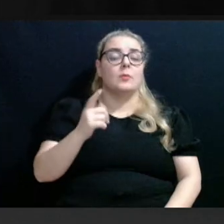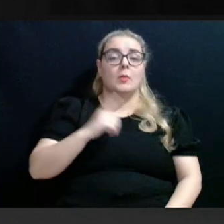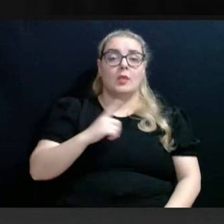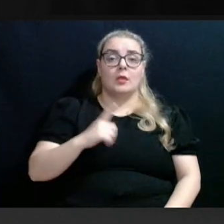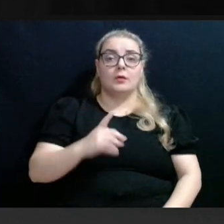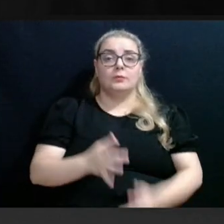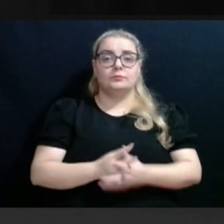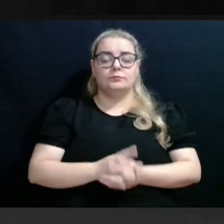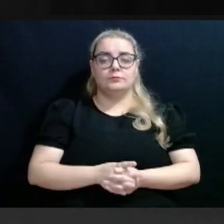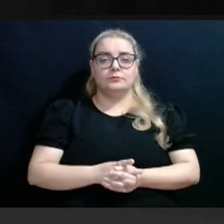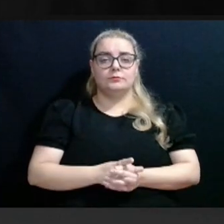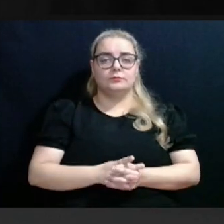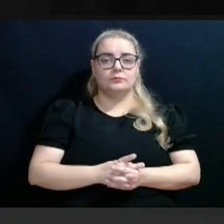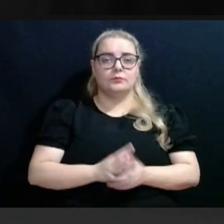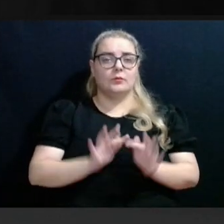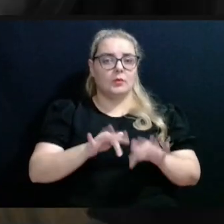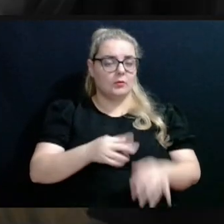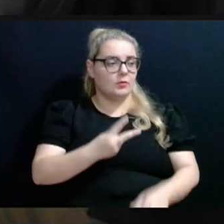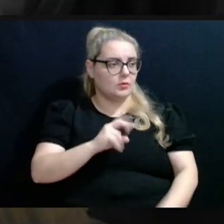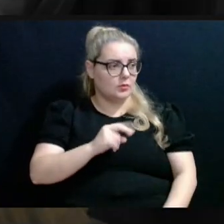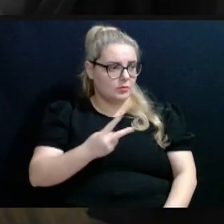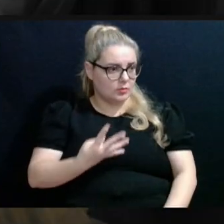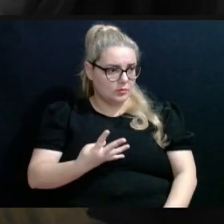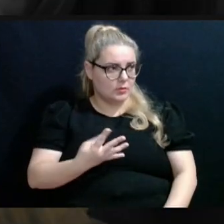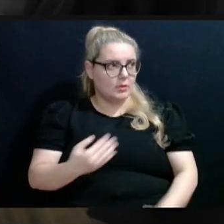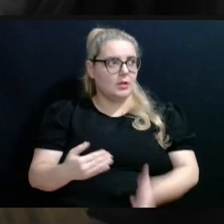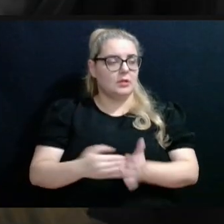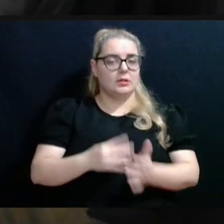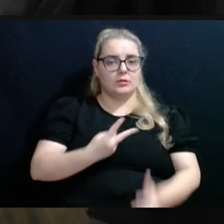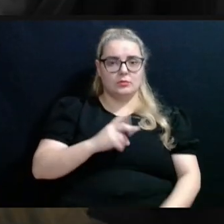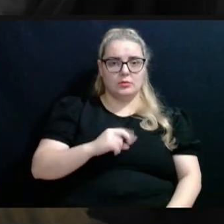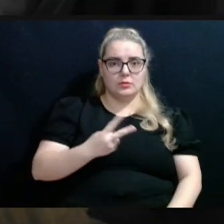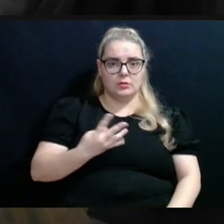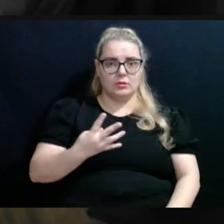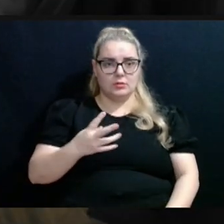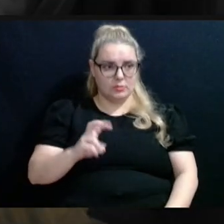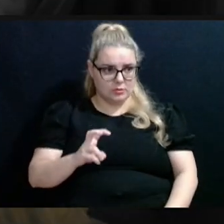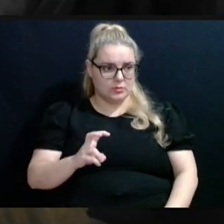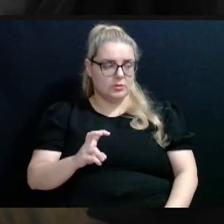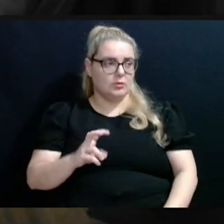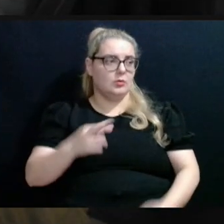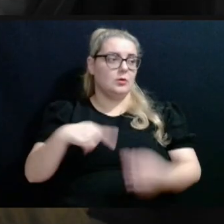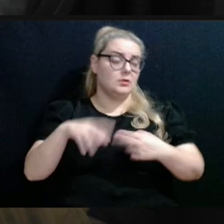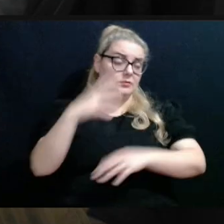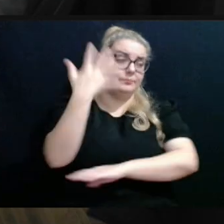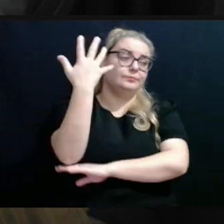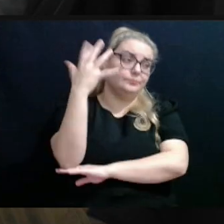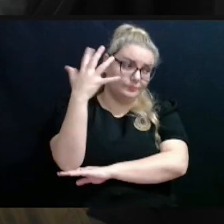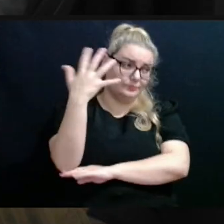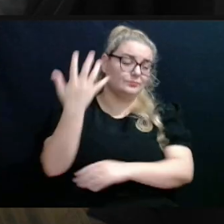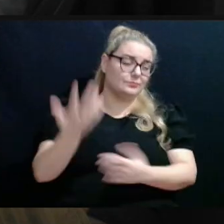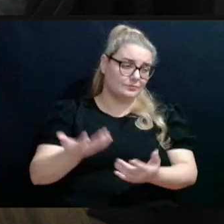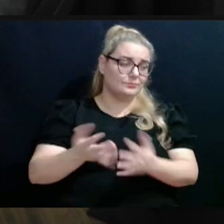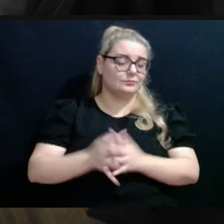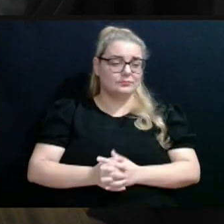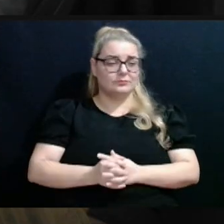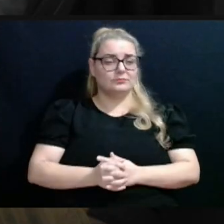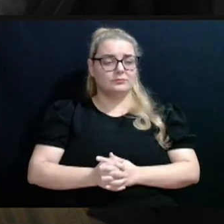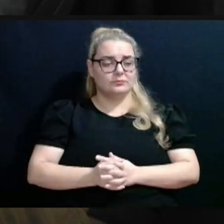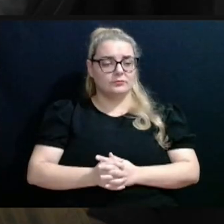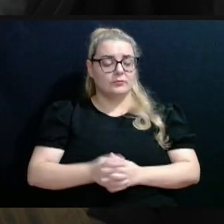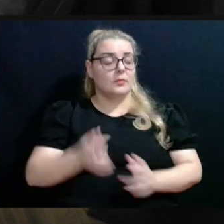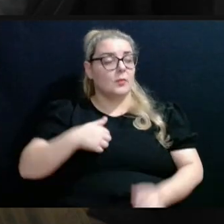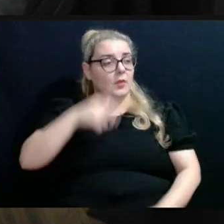no final de 2024 para 2025, a questão das árvores, né? E eu lembro que